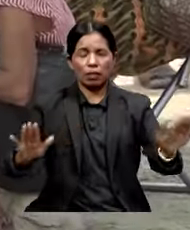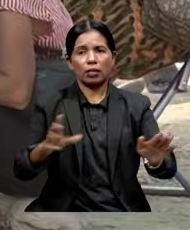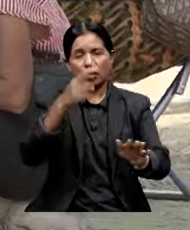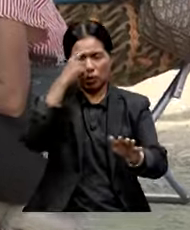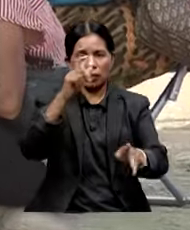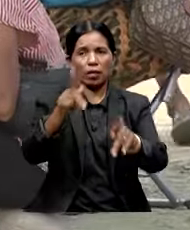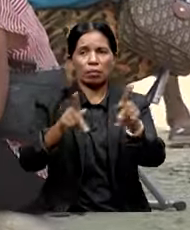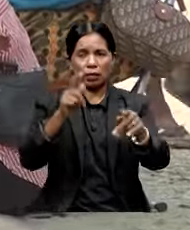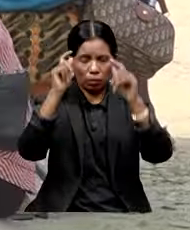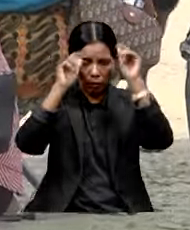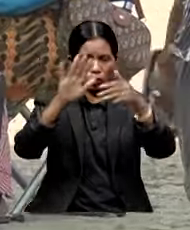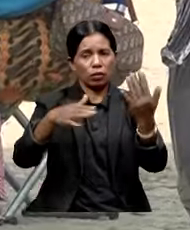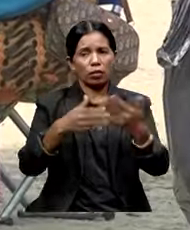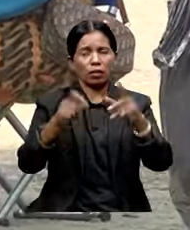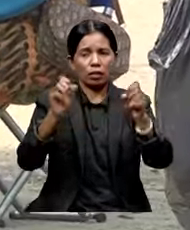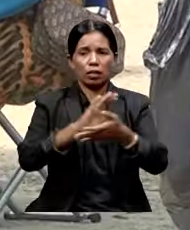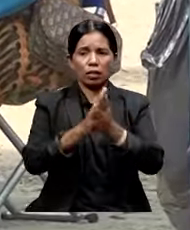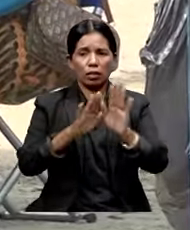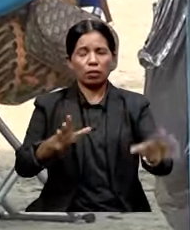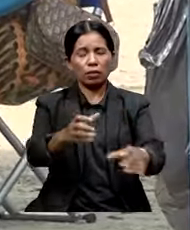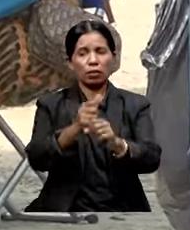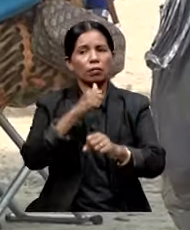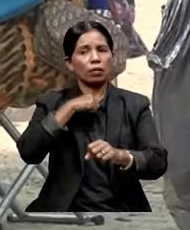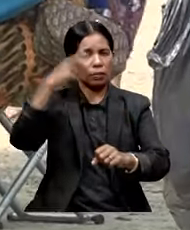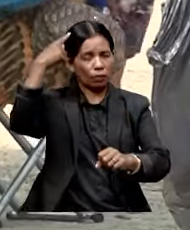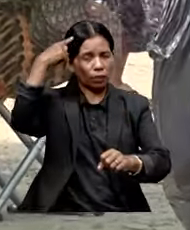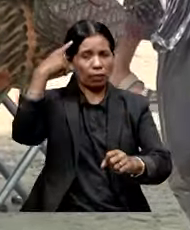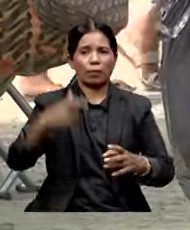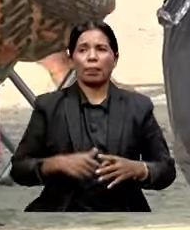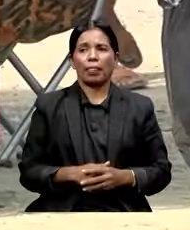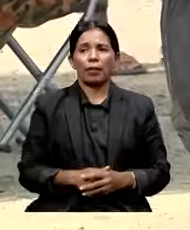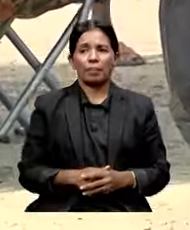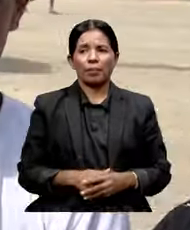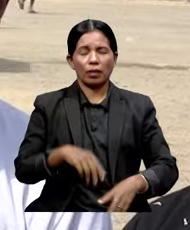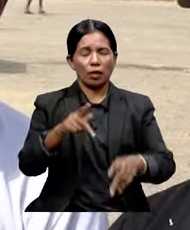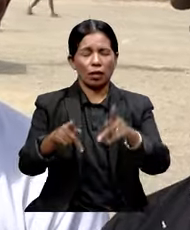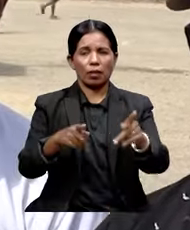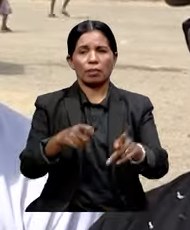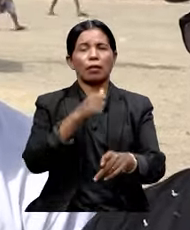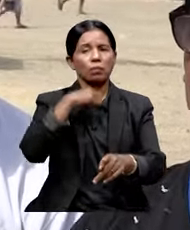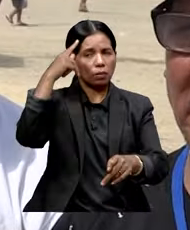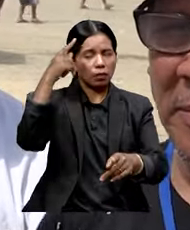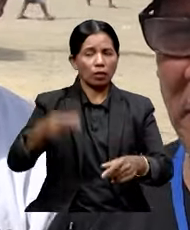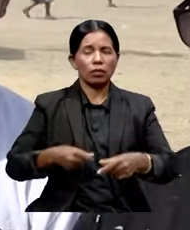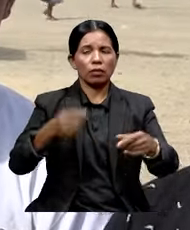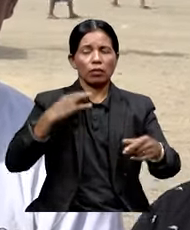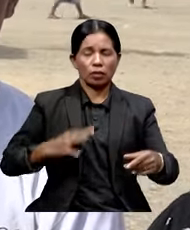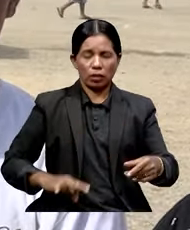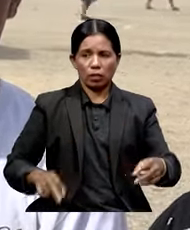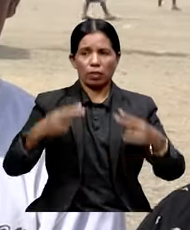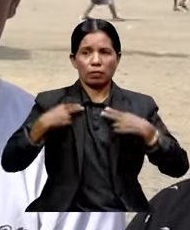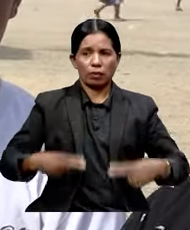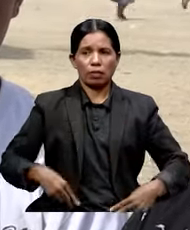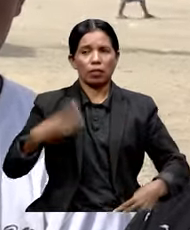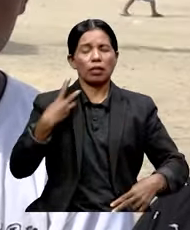povo Timor-Leste hoto tem que unidade, onde simo papal. A sua santidade sempre promove boa tira de fraternidade humana e